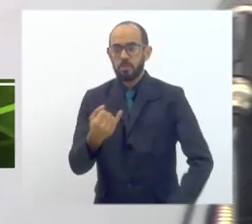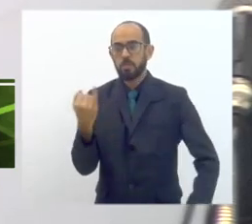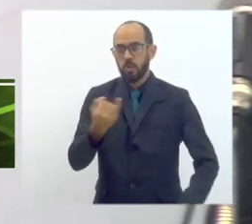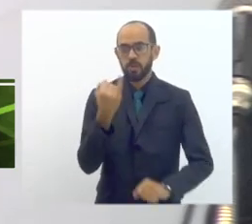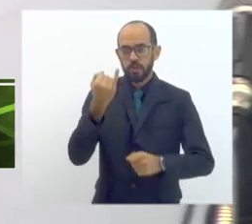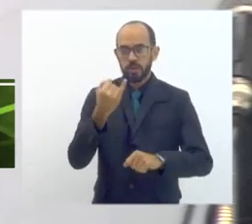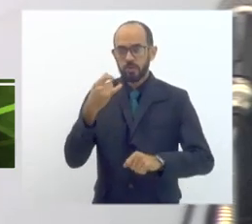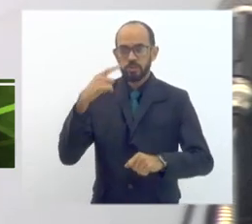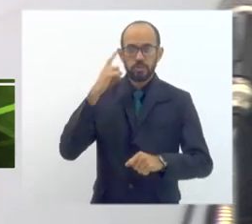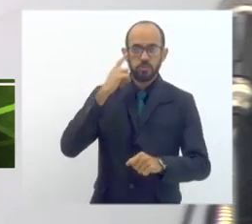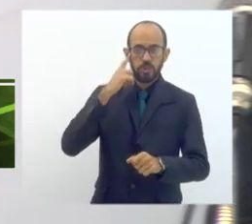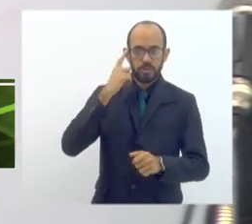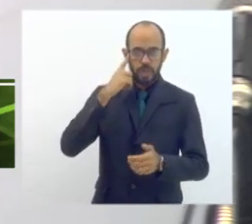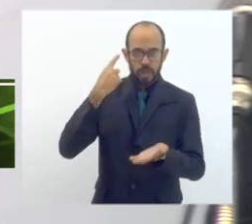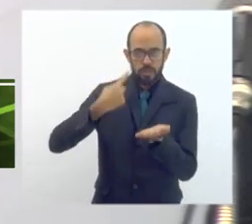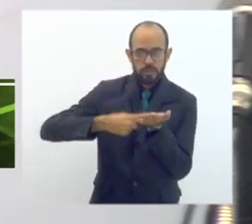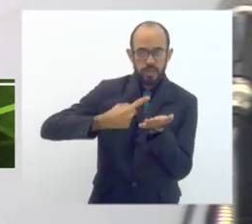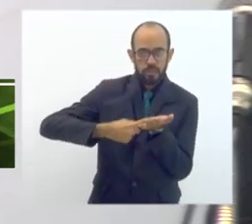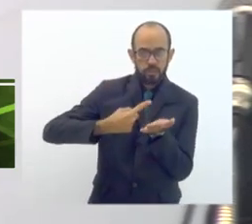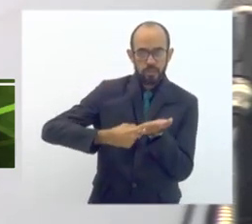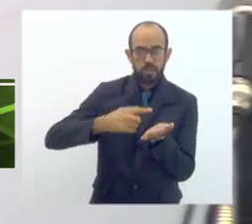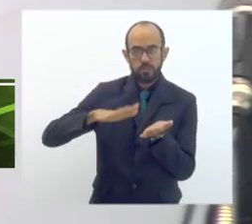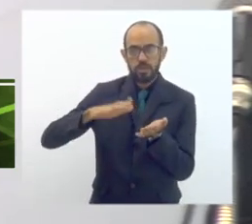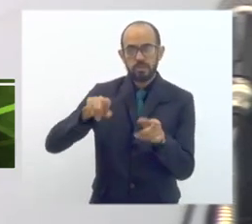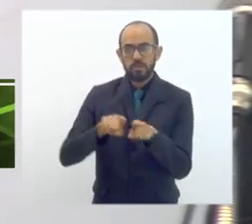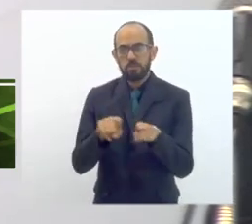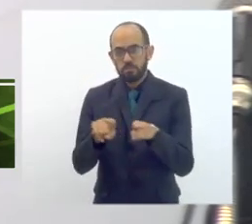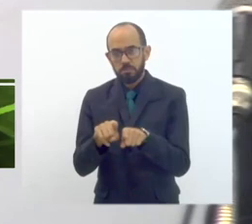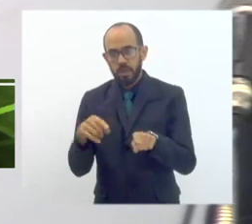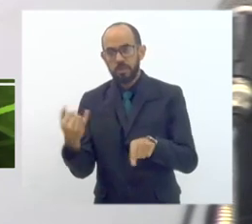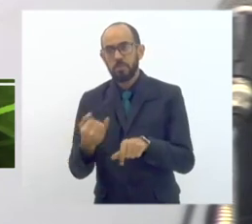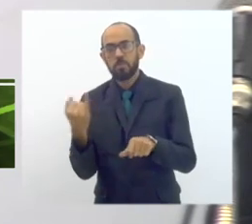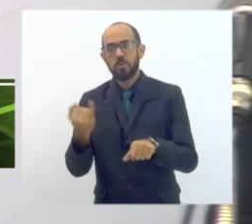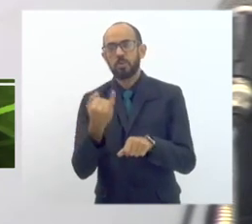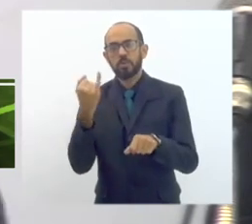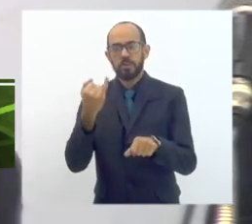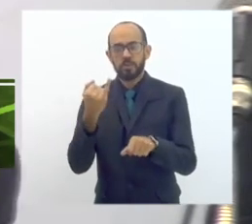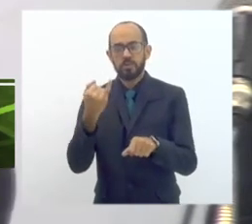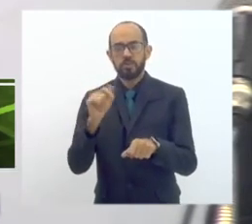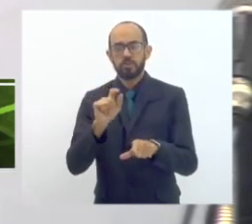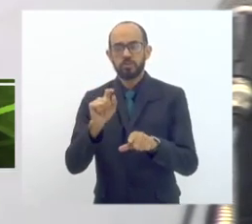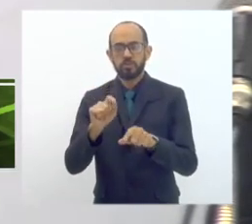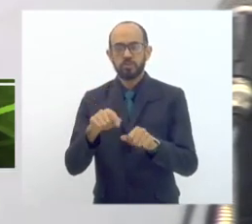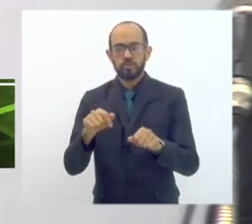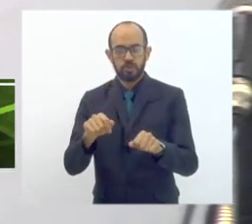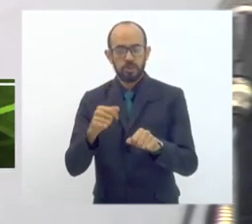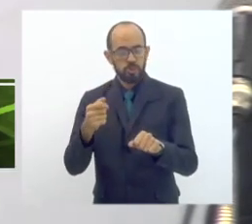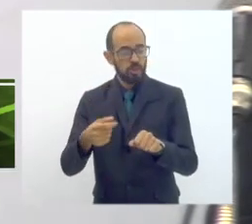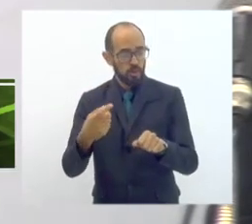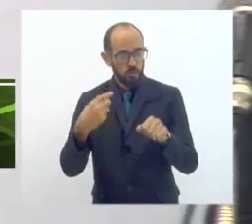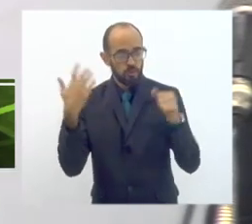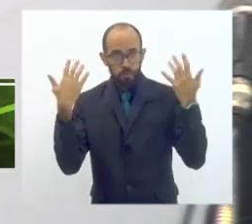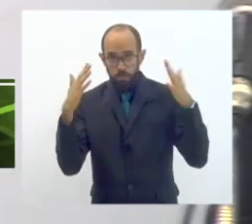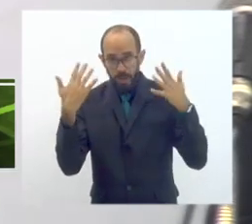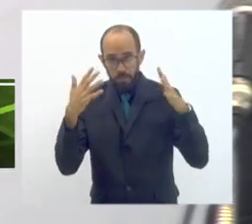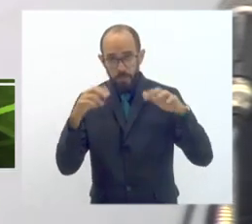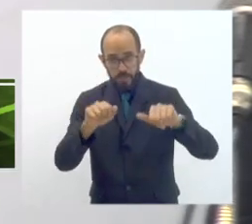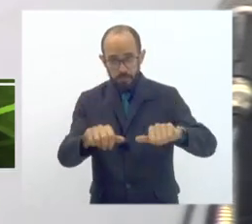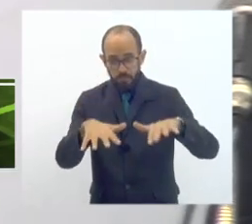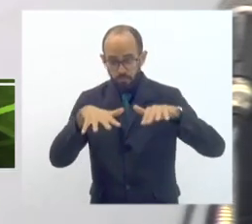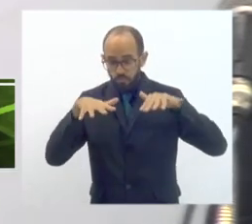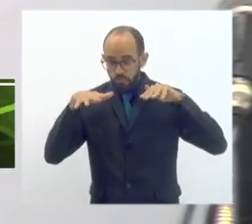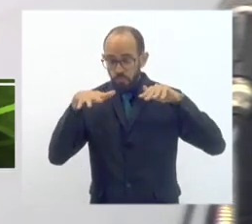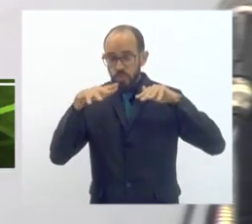pensar essa agenda, mas principalmente é fundamental, e por isso que eu celebro muito esse auditório cheio, é